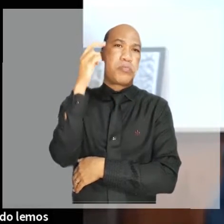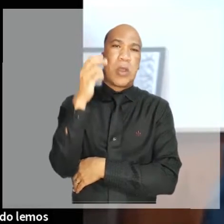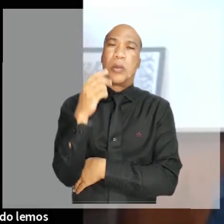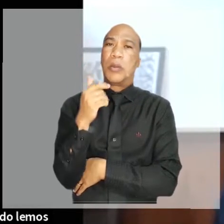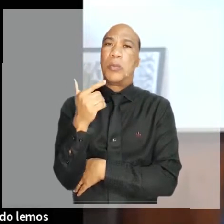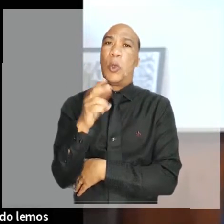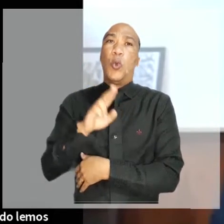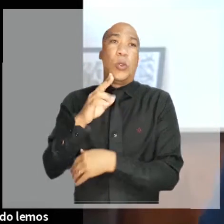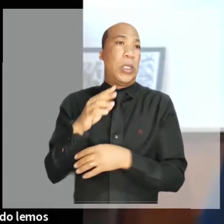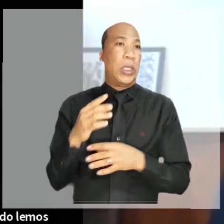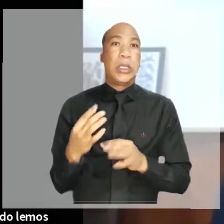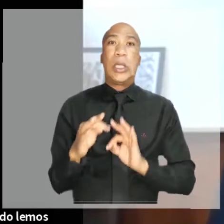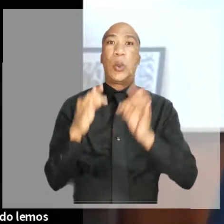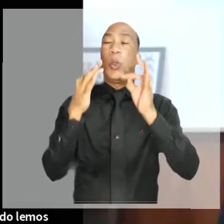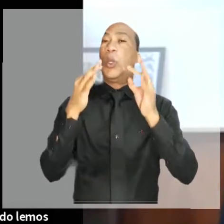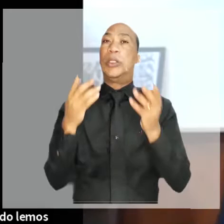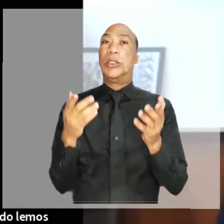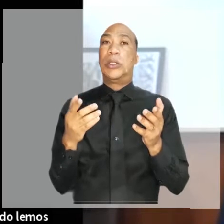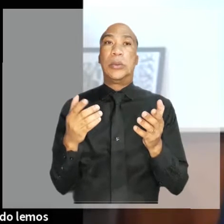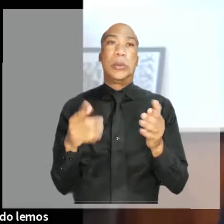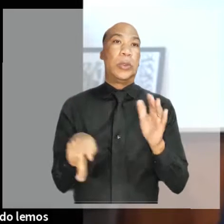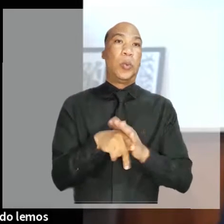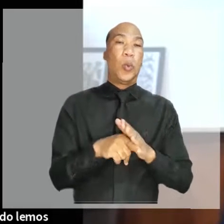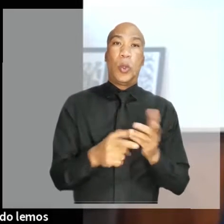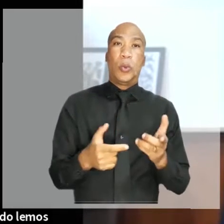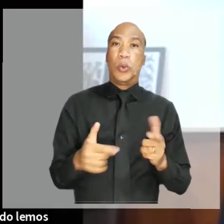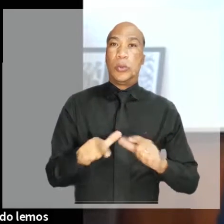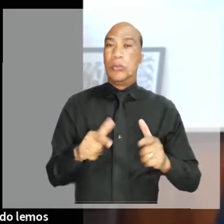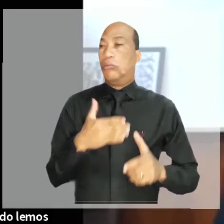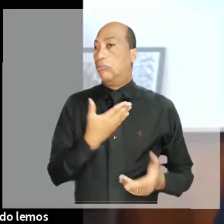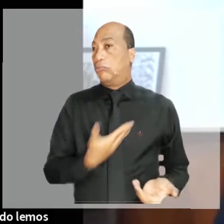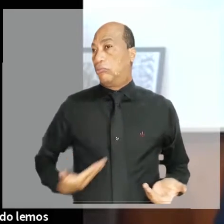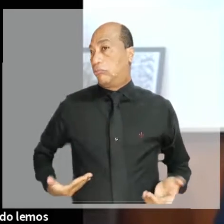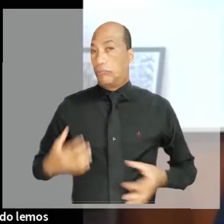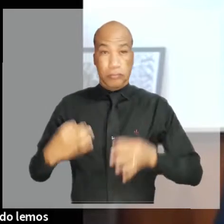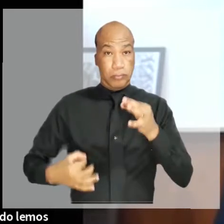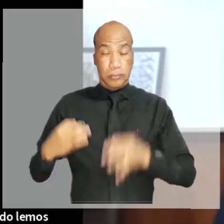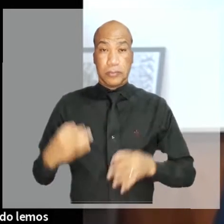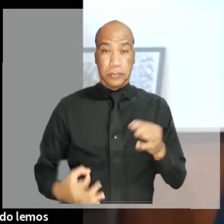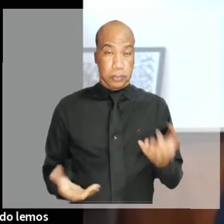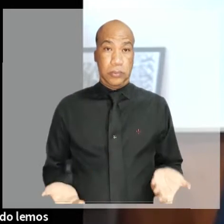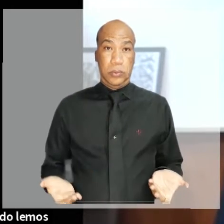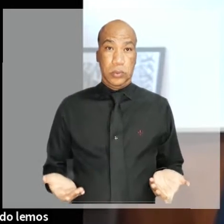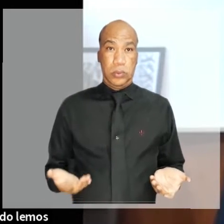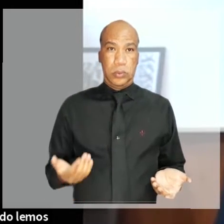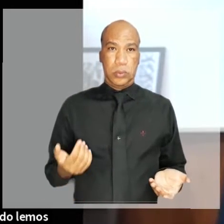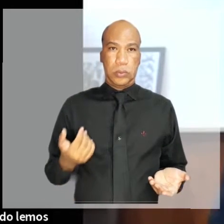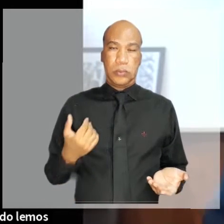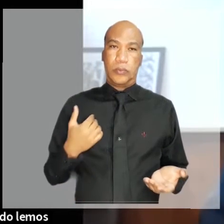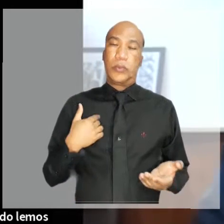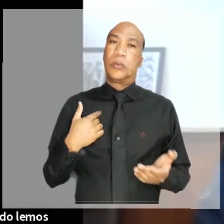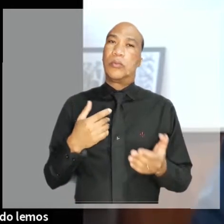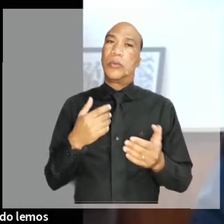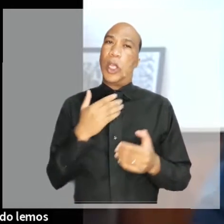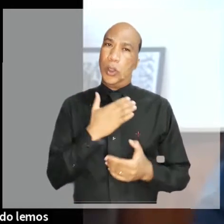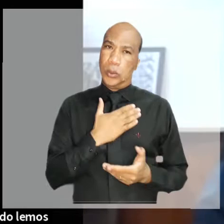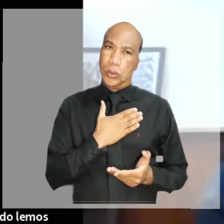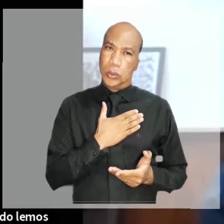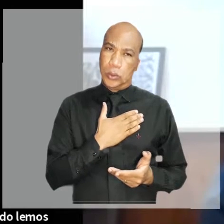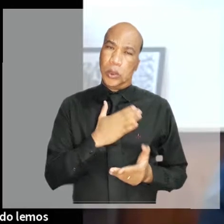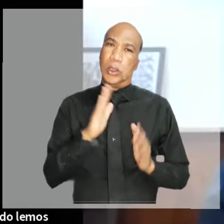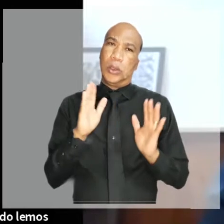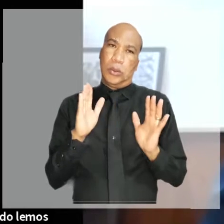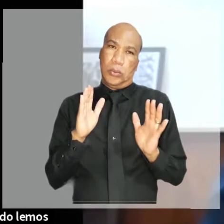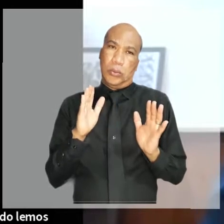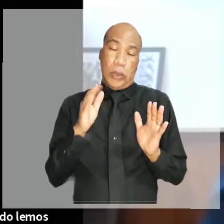tecnologia no poder público, especificamente no caso do judiciário, e eu acho que o primeiro ponto que eu queria enfatizar, até para endereçar a